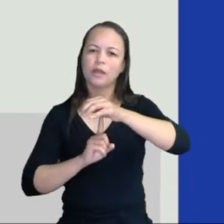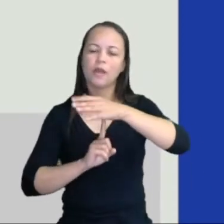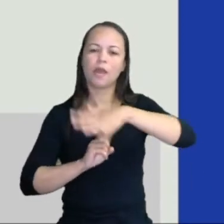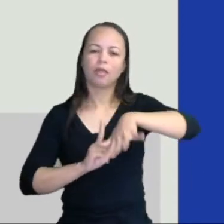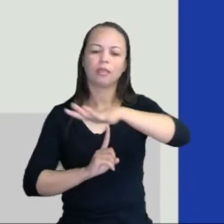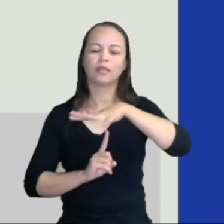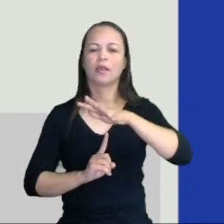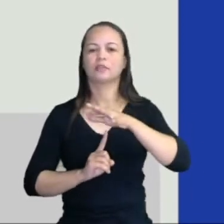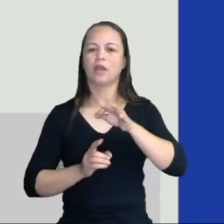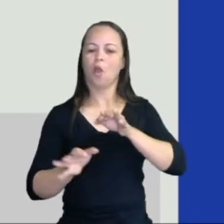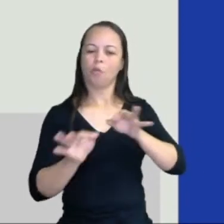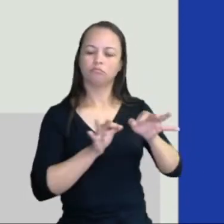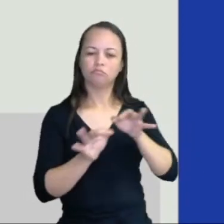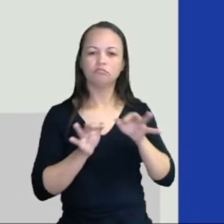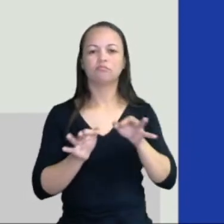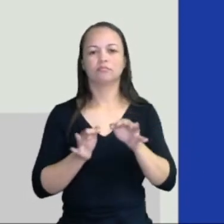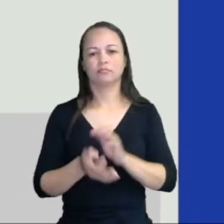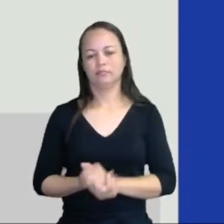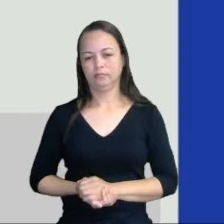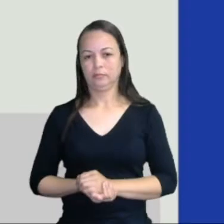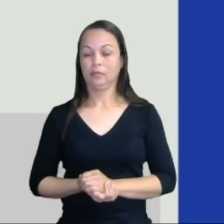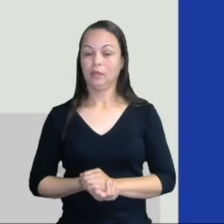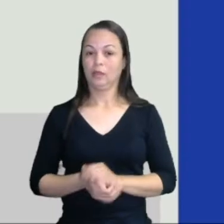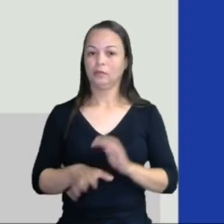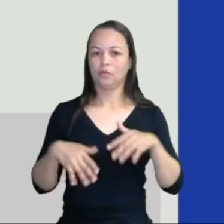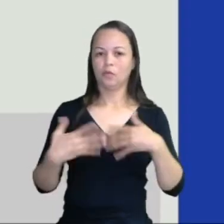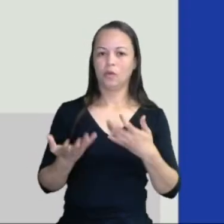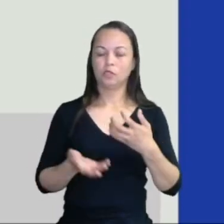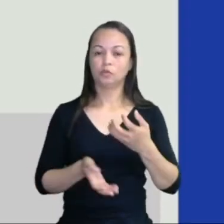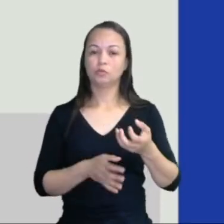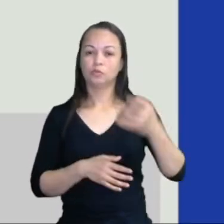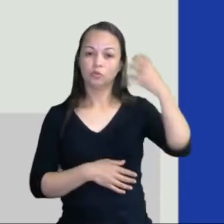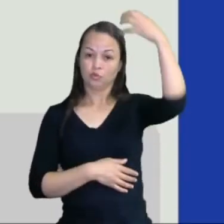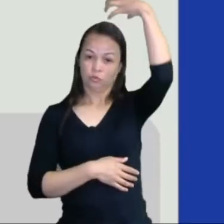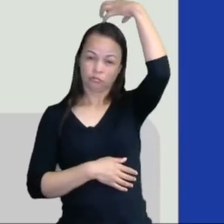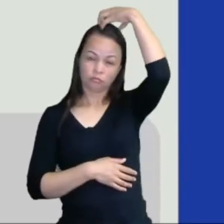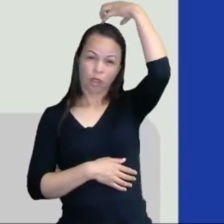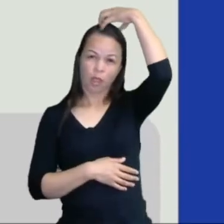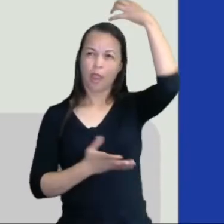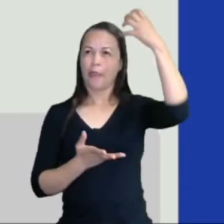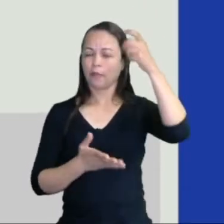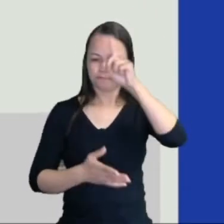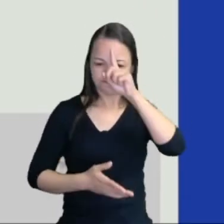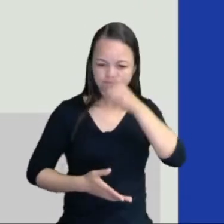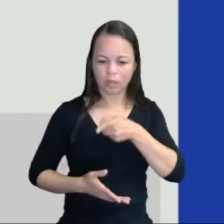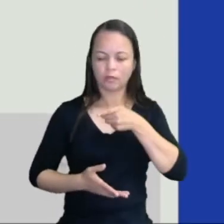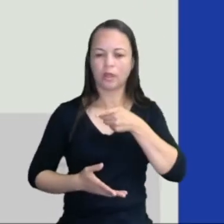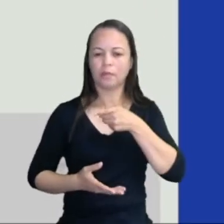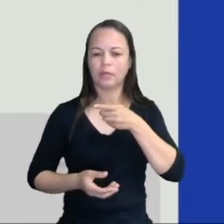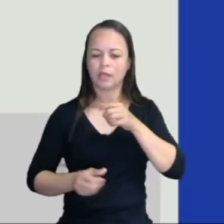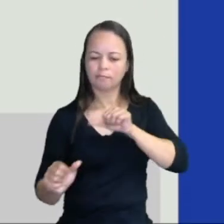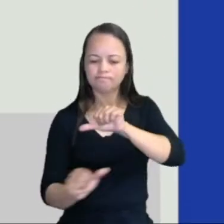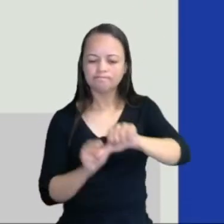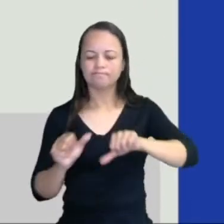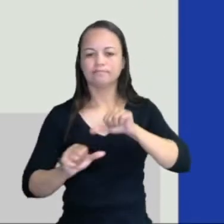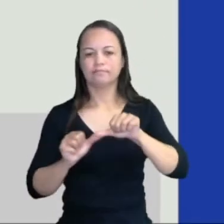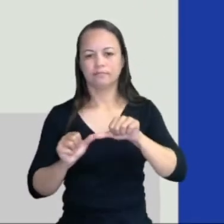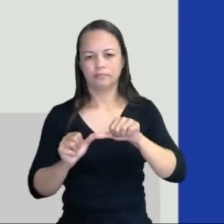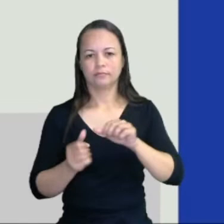Então, quando os reis determinam toda a